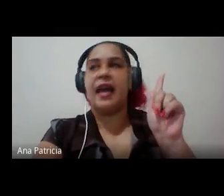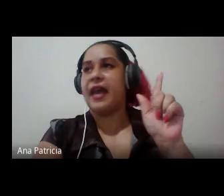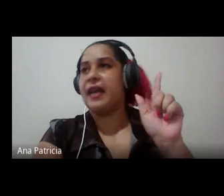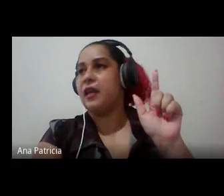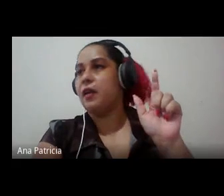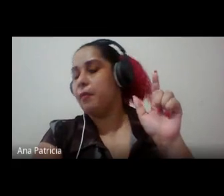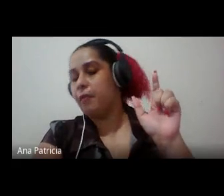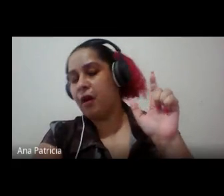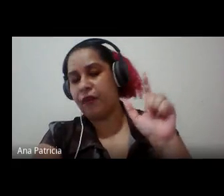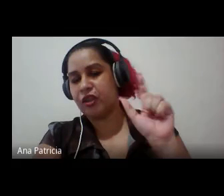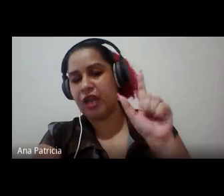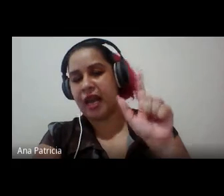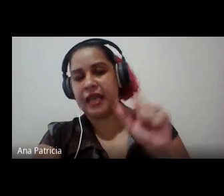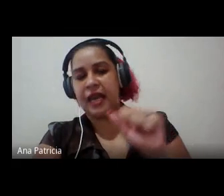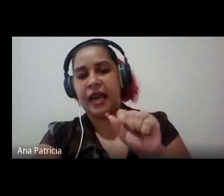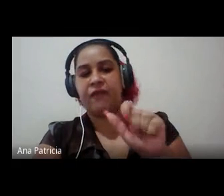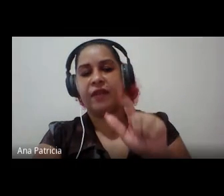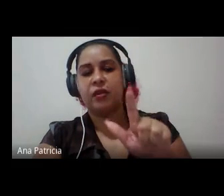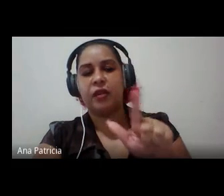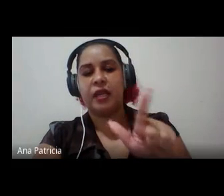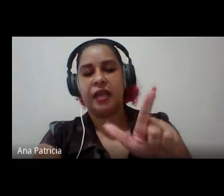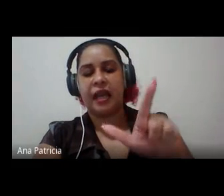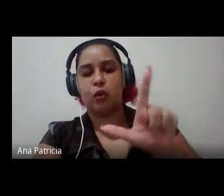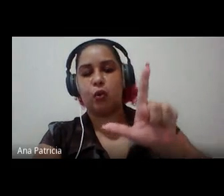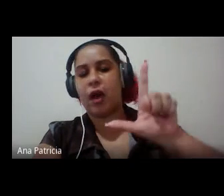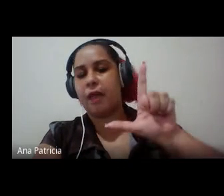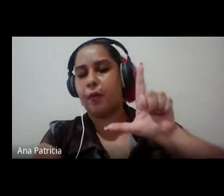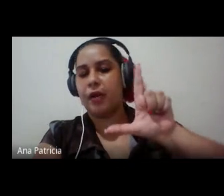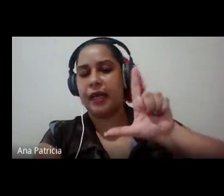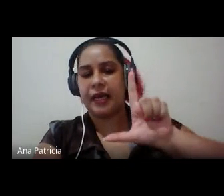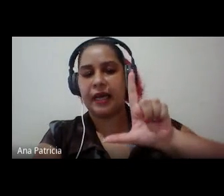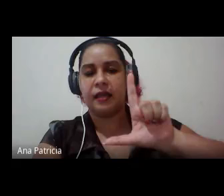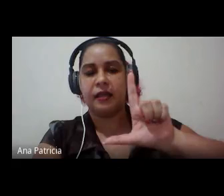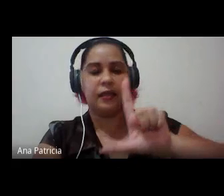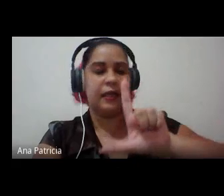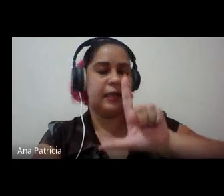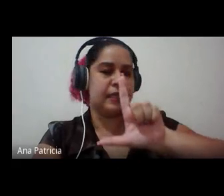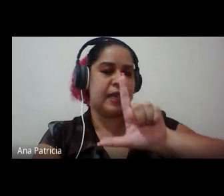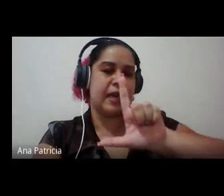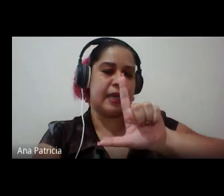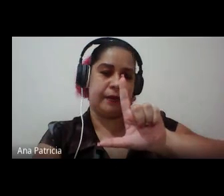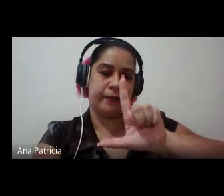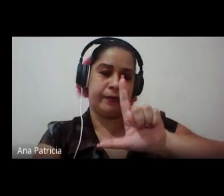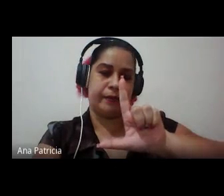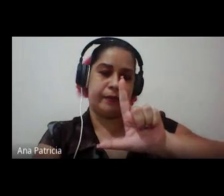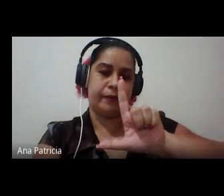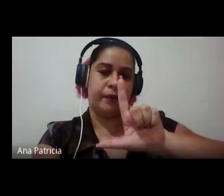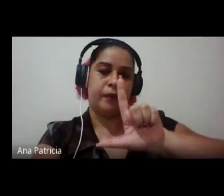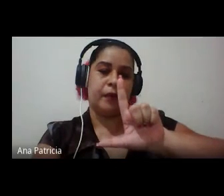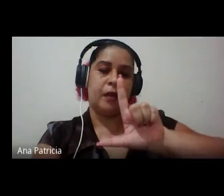Letra L, mão fechada, levanta o dedo indicador, abre o polegar, letra L.